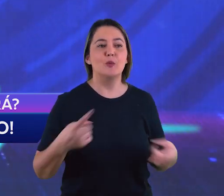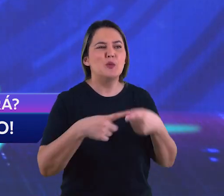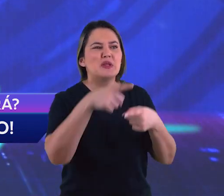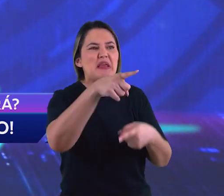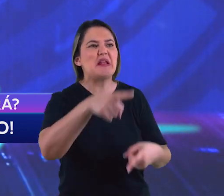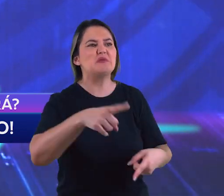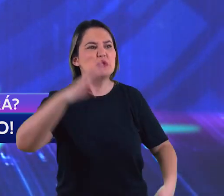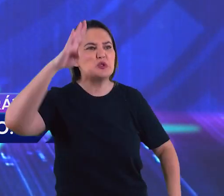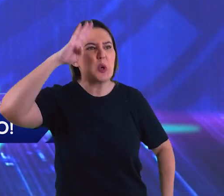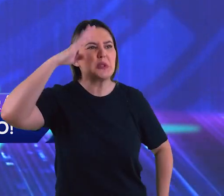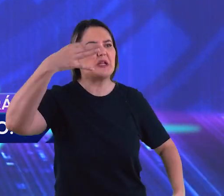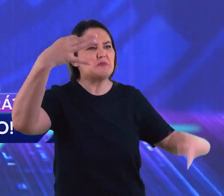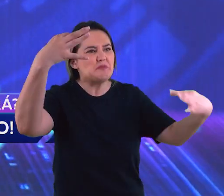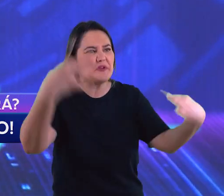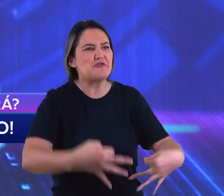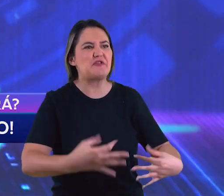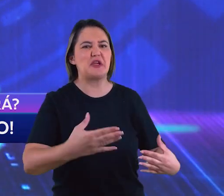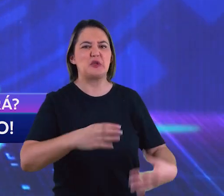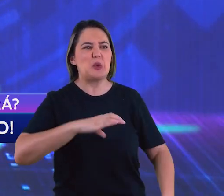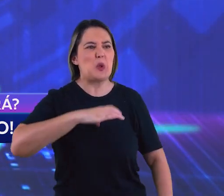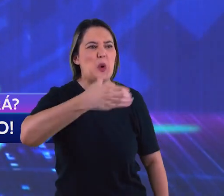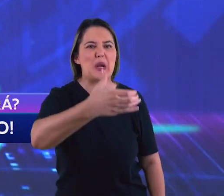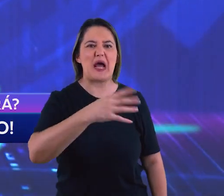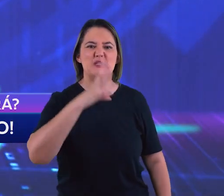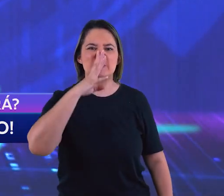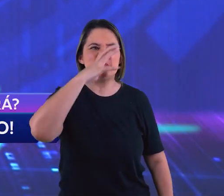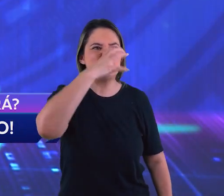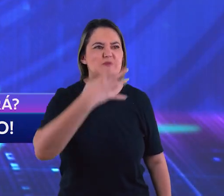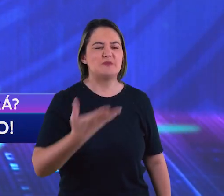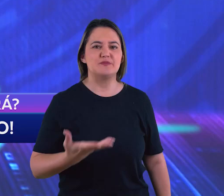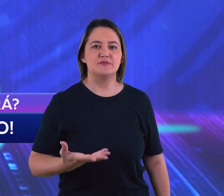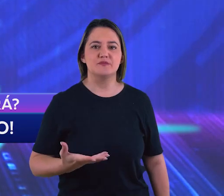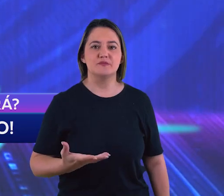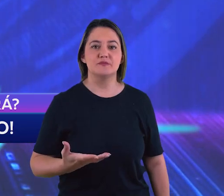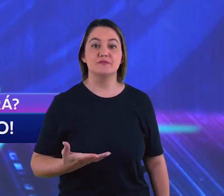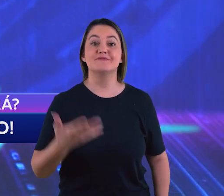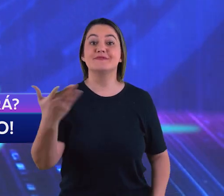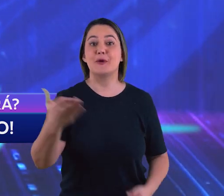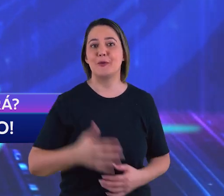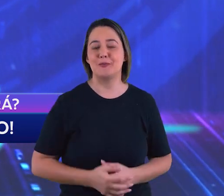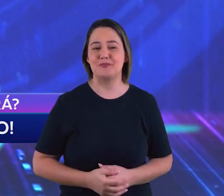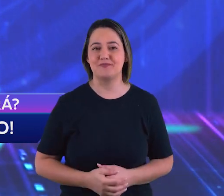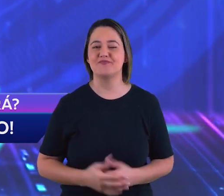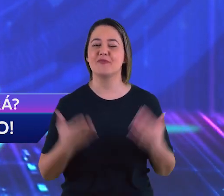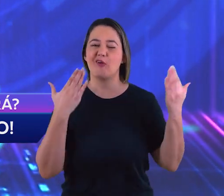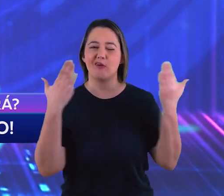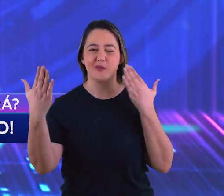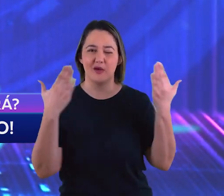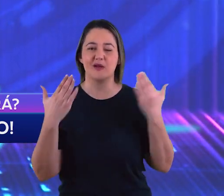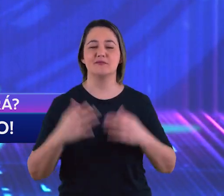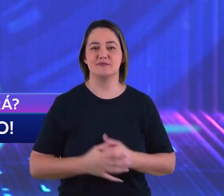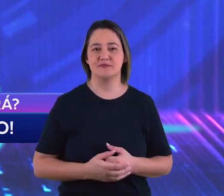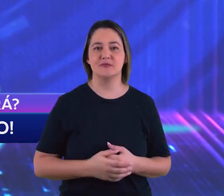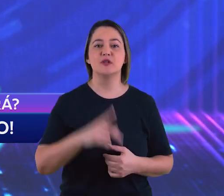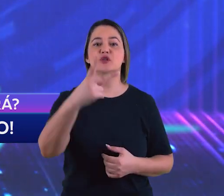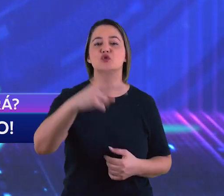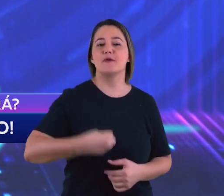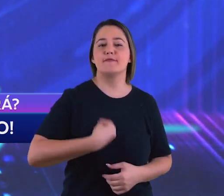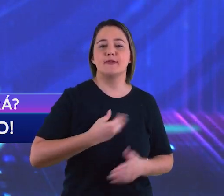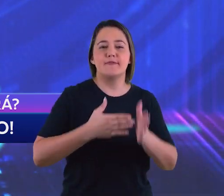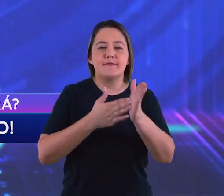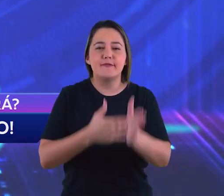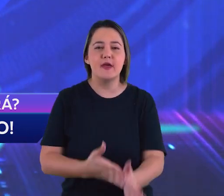Bíblia, quando eu vejo o momento da salvação, eu encontro que Jesus é aquele que